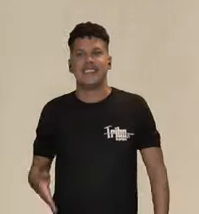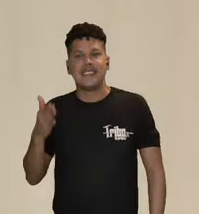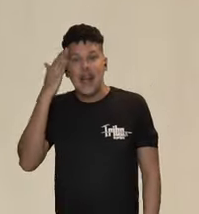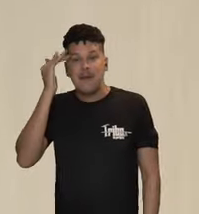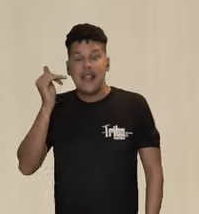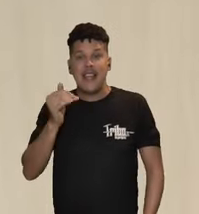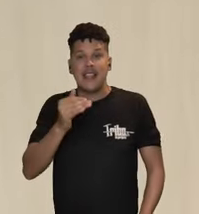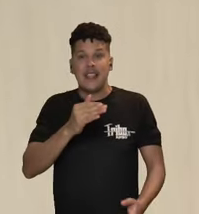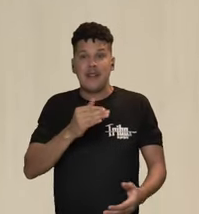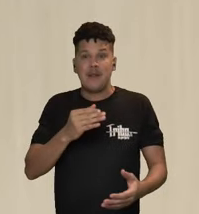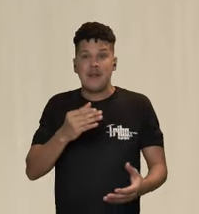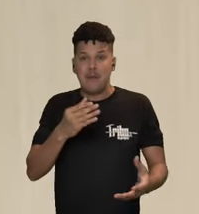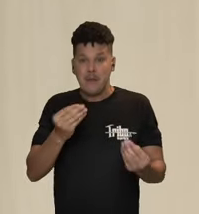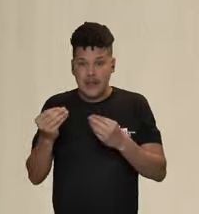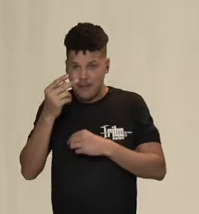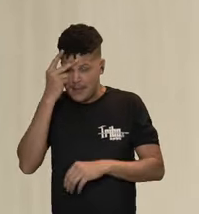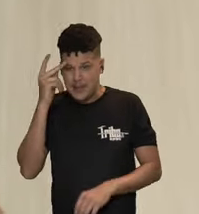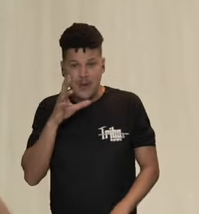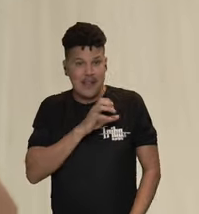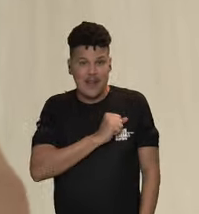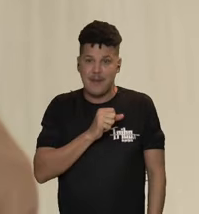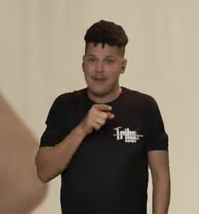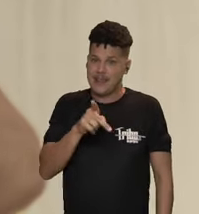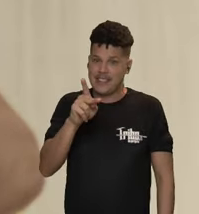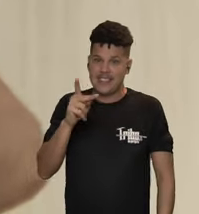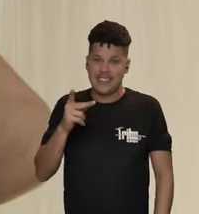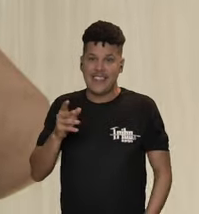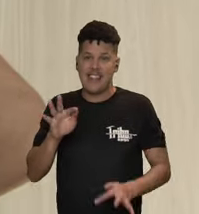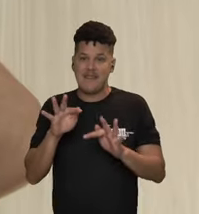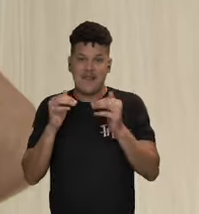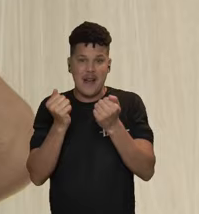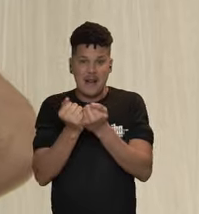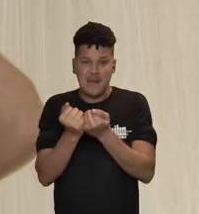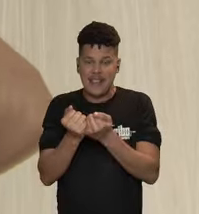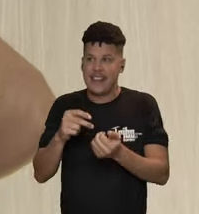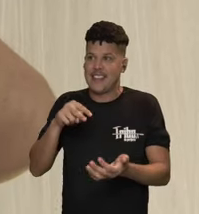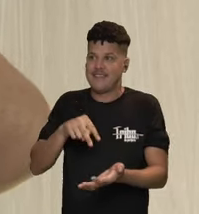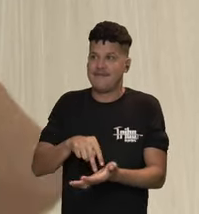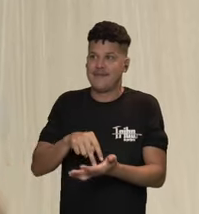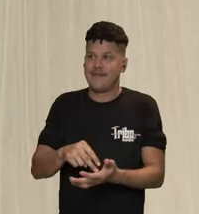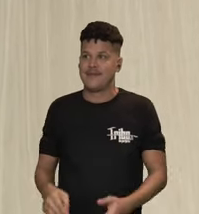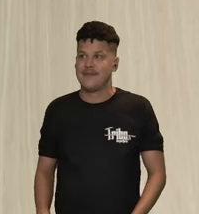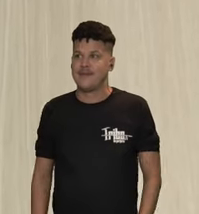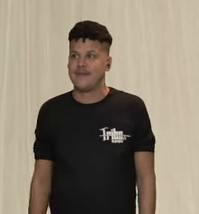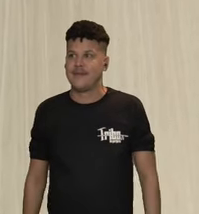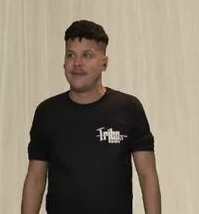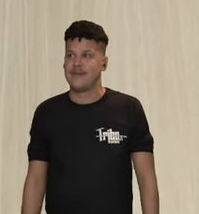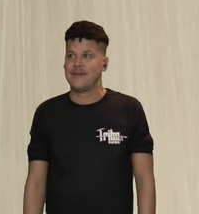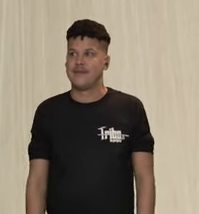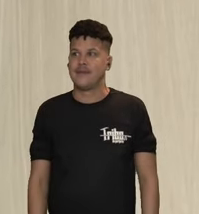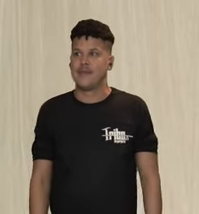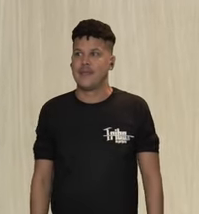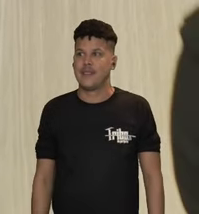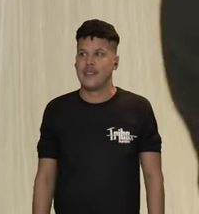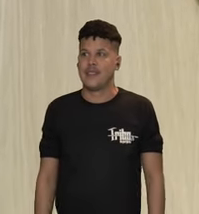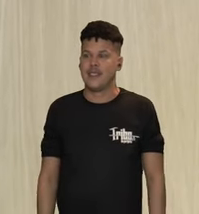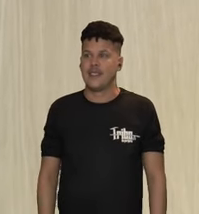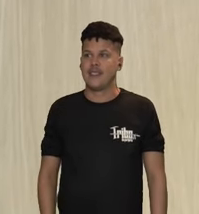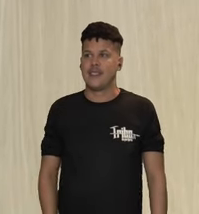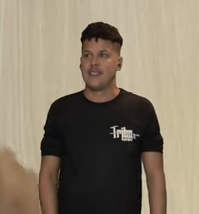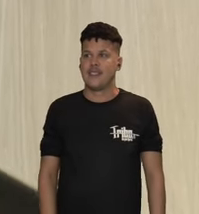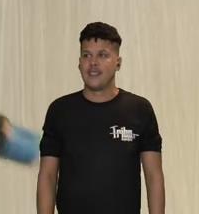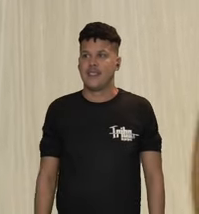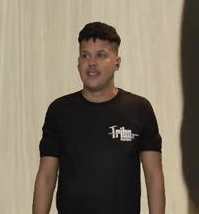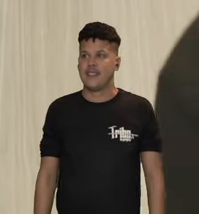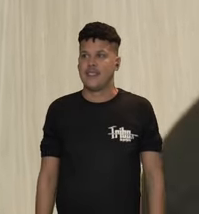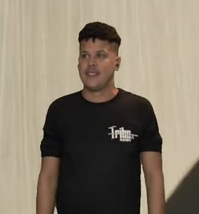que gostam de você pra caramba, beleza? Com certeza. E é isso aí, família Lowstyle, é nóis, porra. Mano, uou. Eu acho que esqueceram do meu drink aqui, não sei,